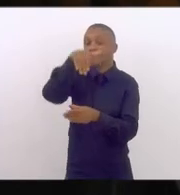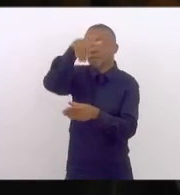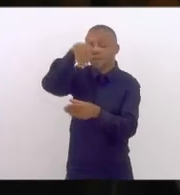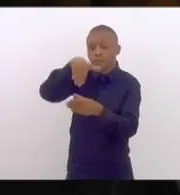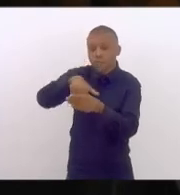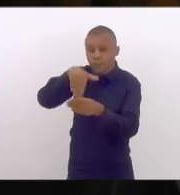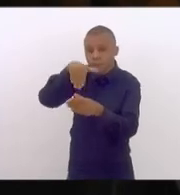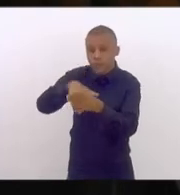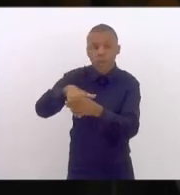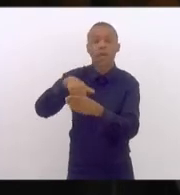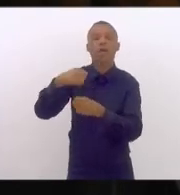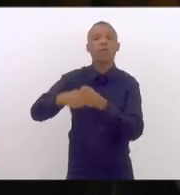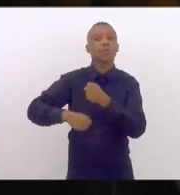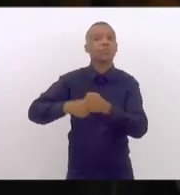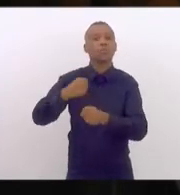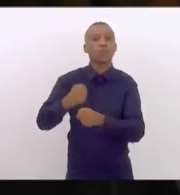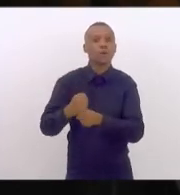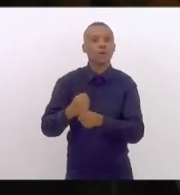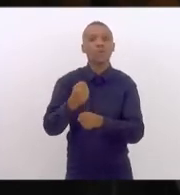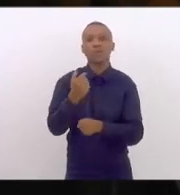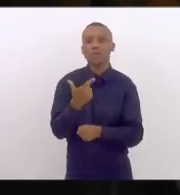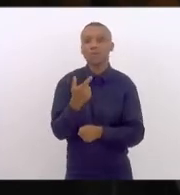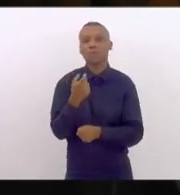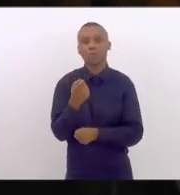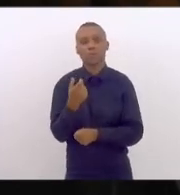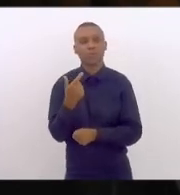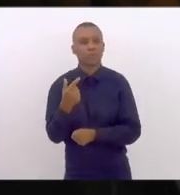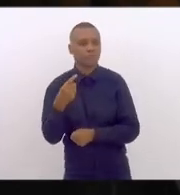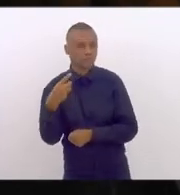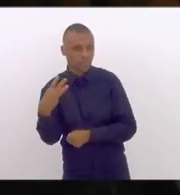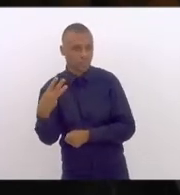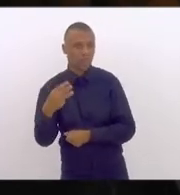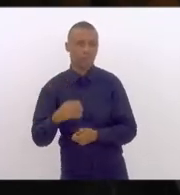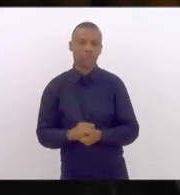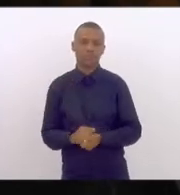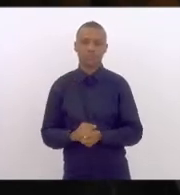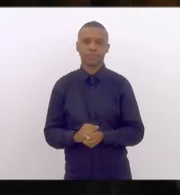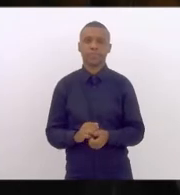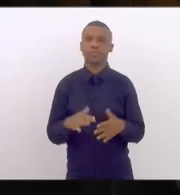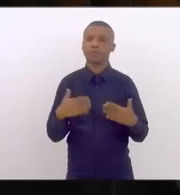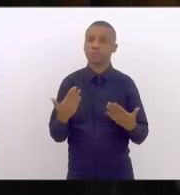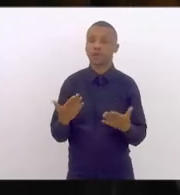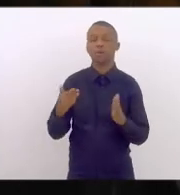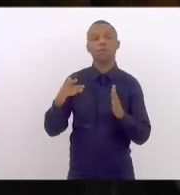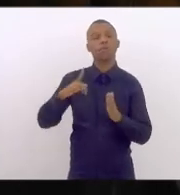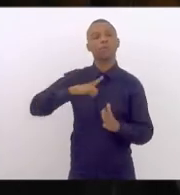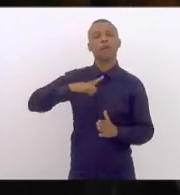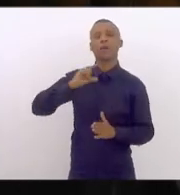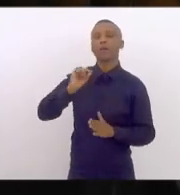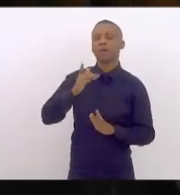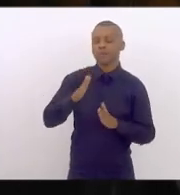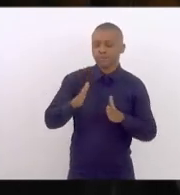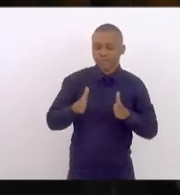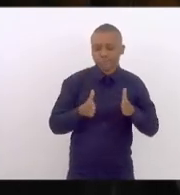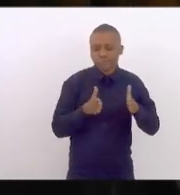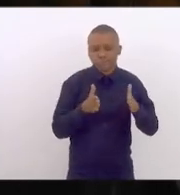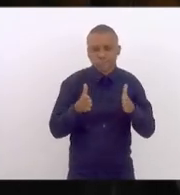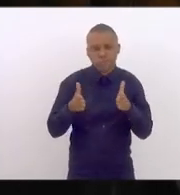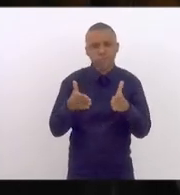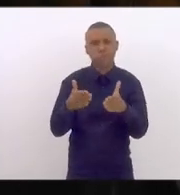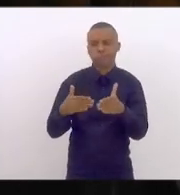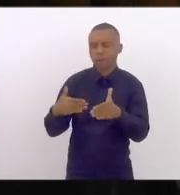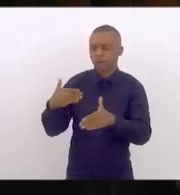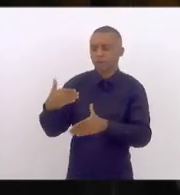em 2023 então ainda um caminho